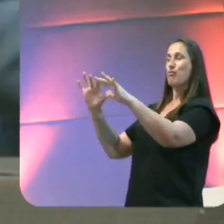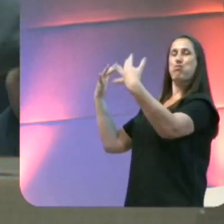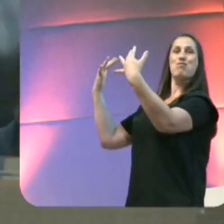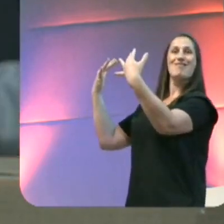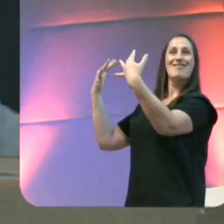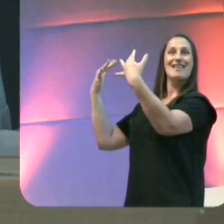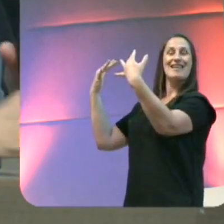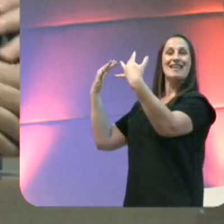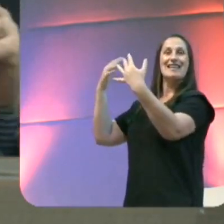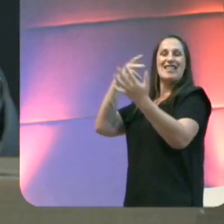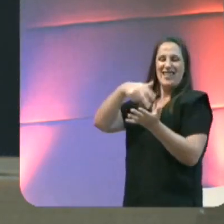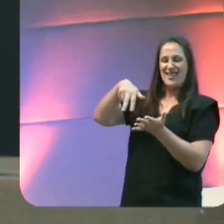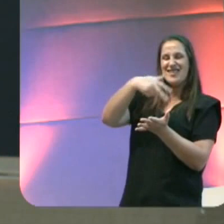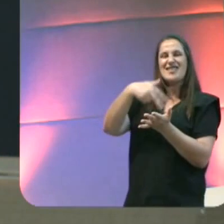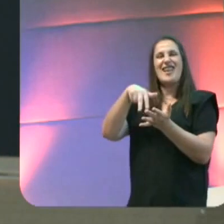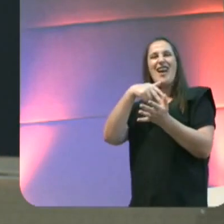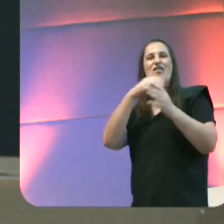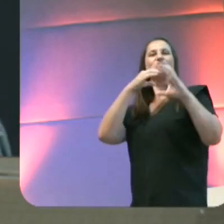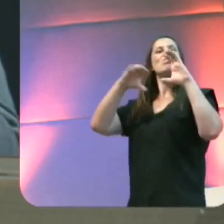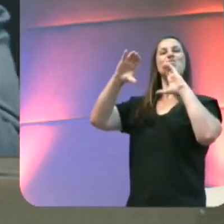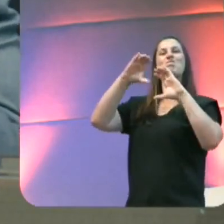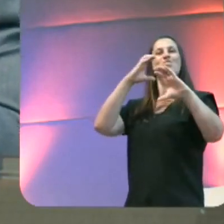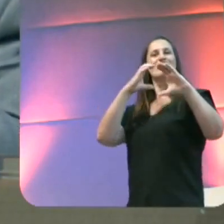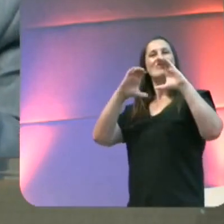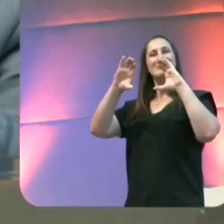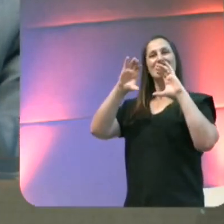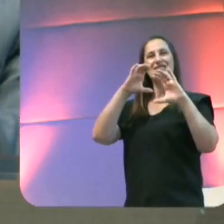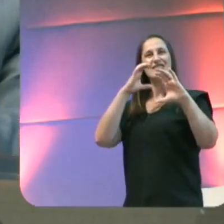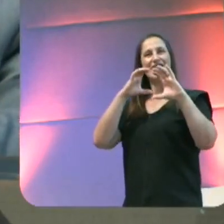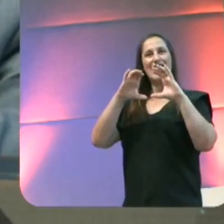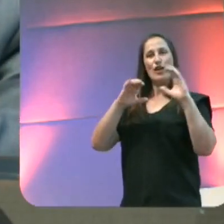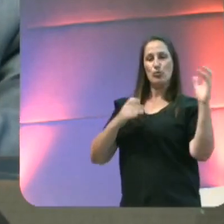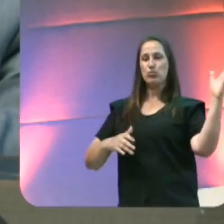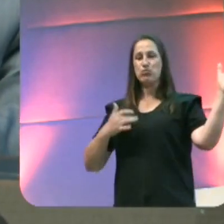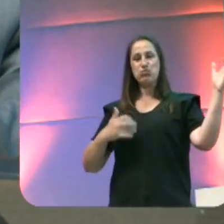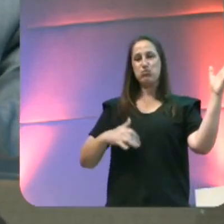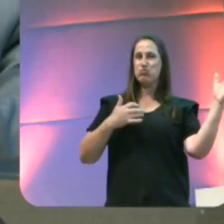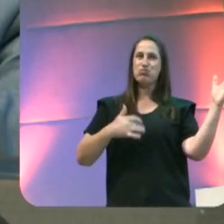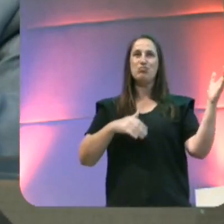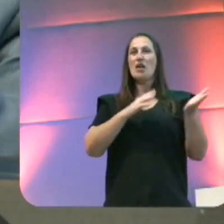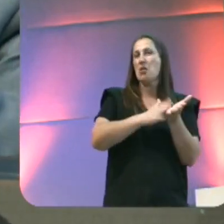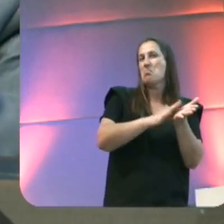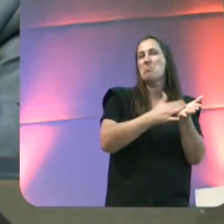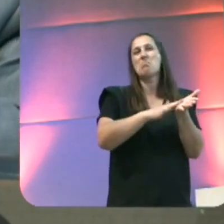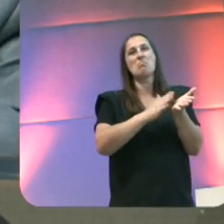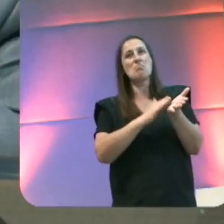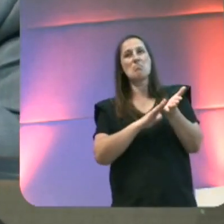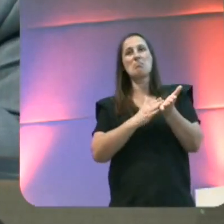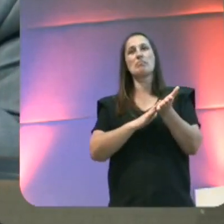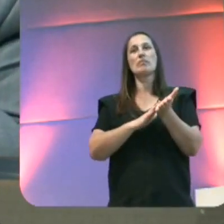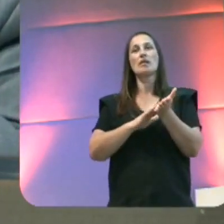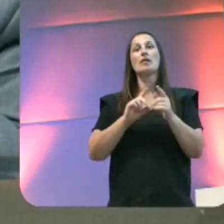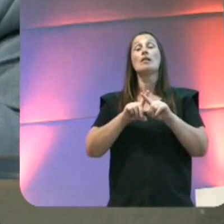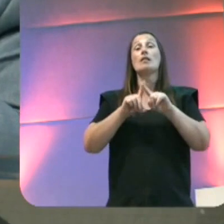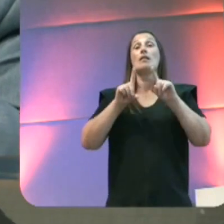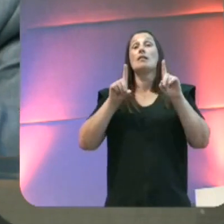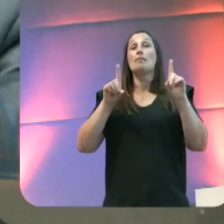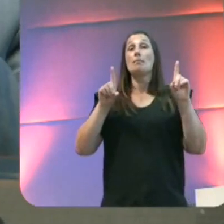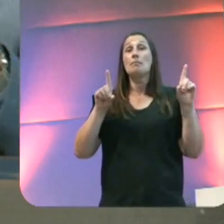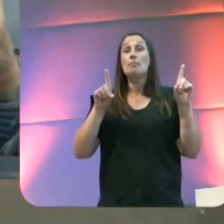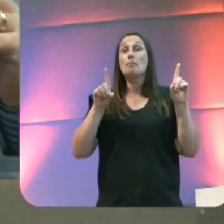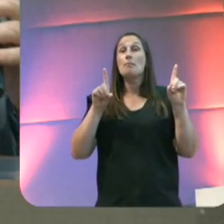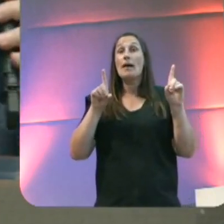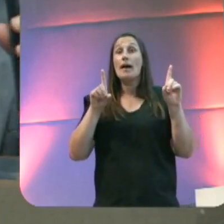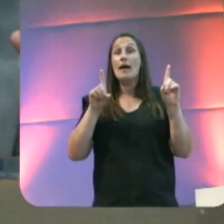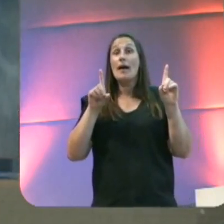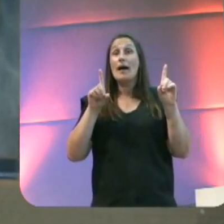algumas delas dançavam, cantavam, algumas tocavam instrumentos, não é? Mas o centro